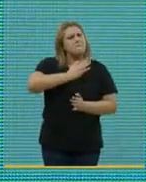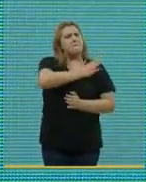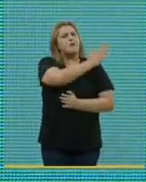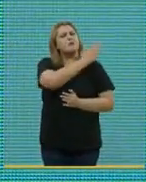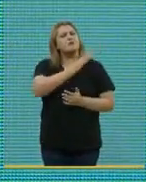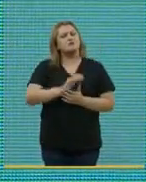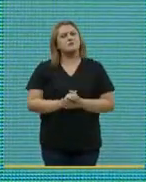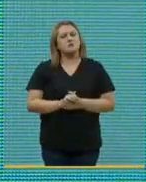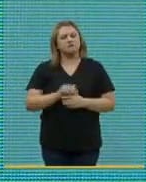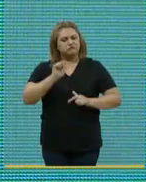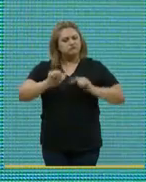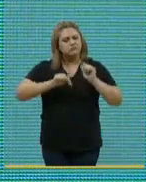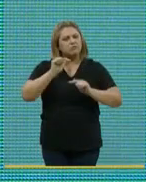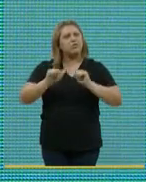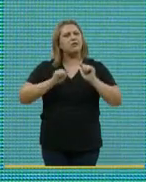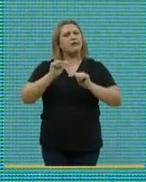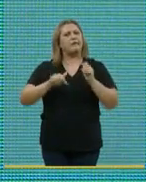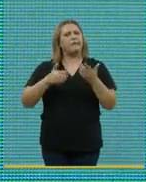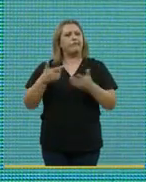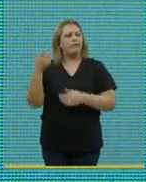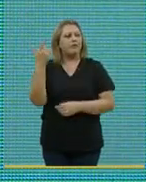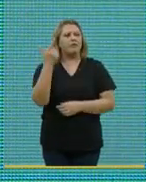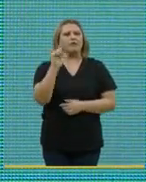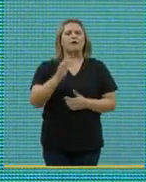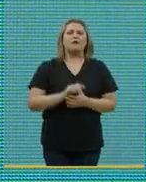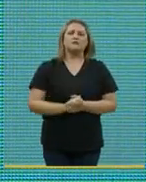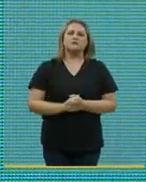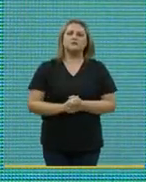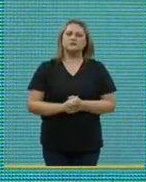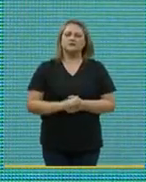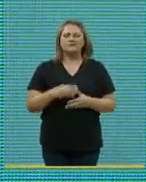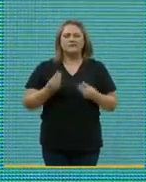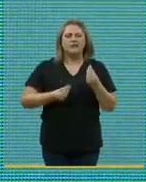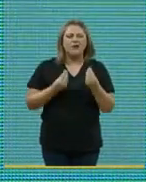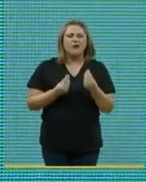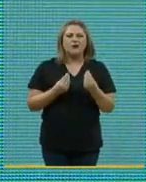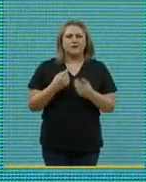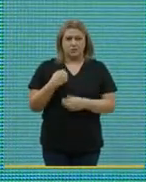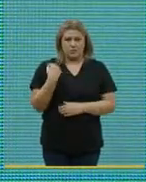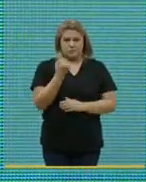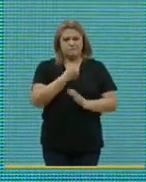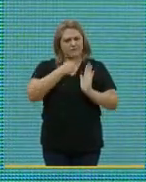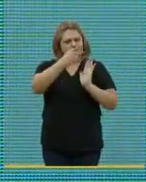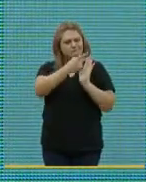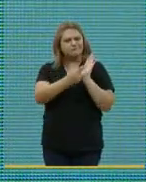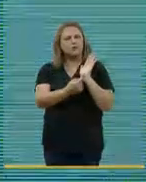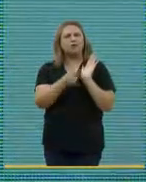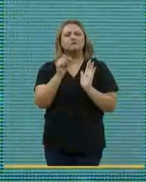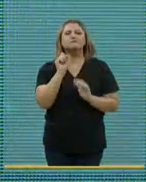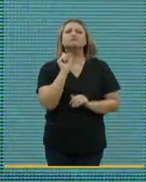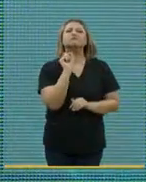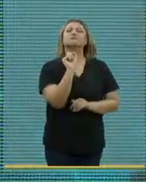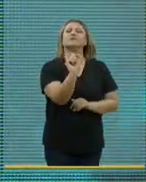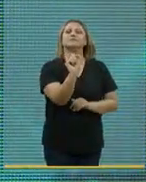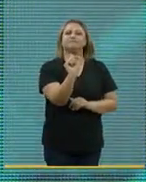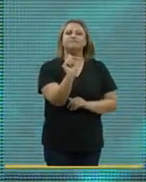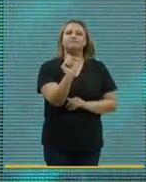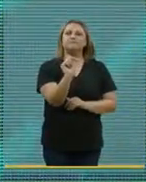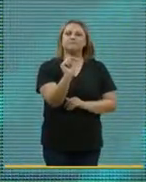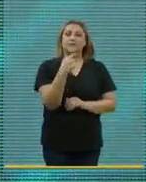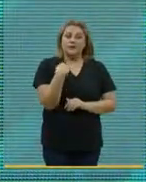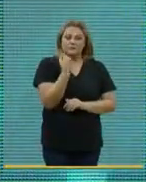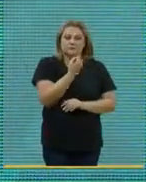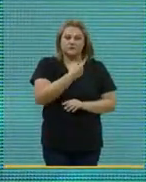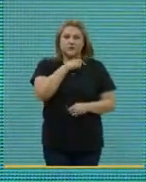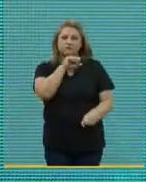um emprego para poder trabalhar nosso programa vai combater a violência a